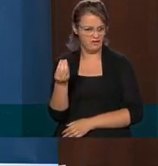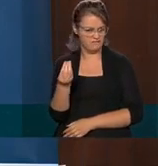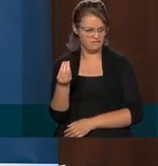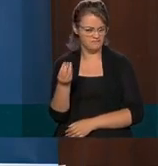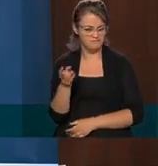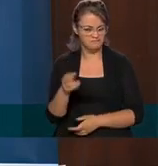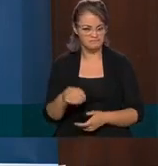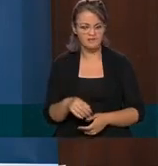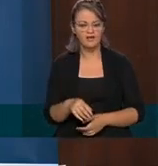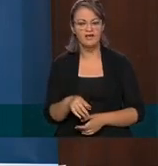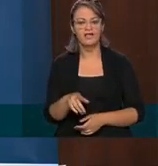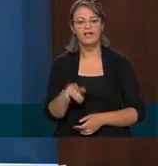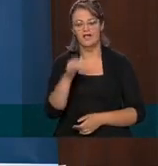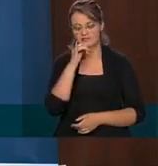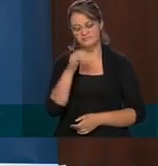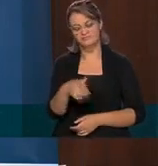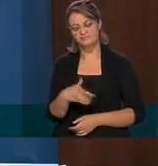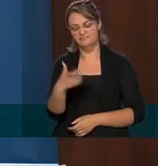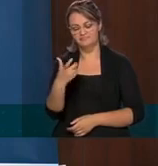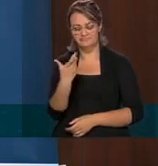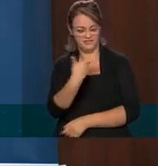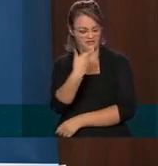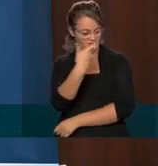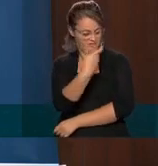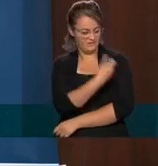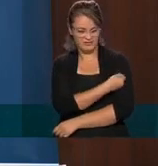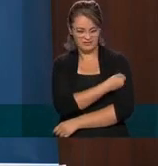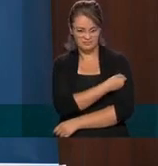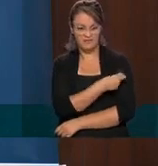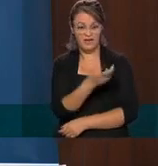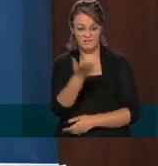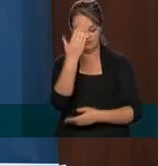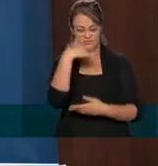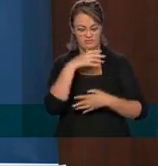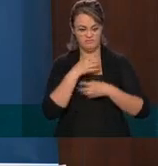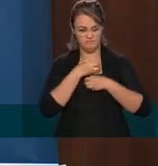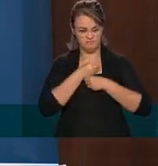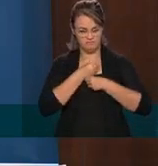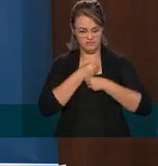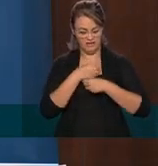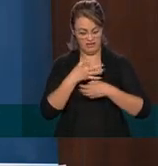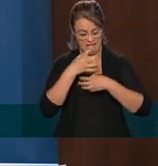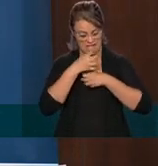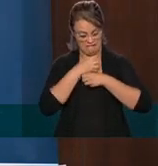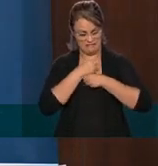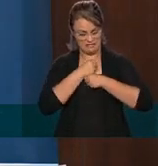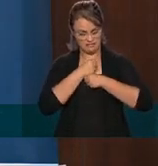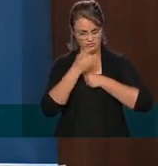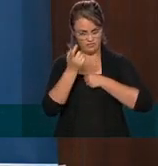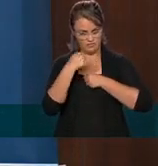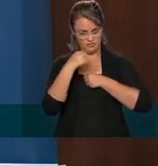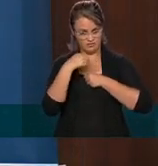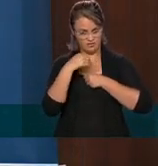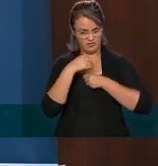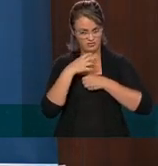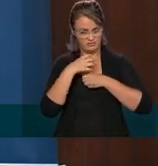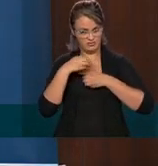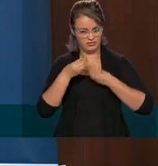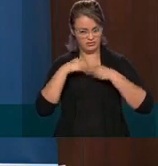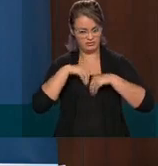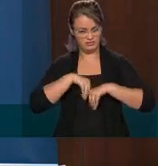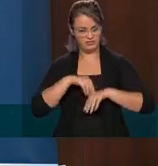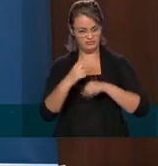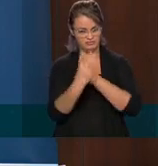você inocula uma vacina e essa pessoa gera anticorpos, esses anticorpos que já